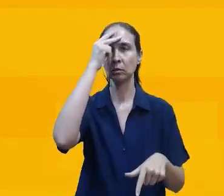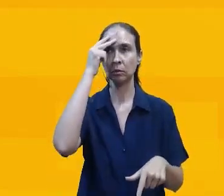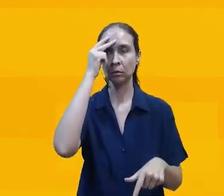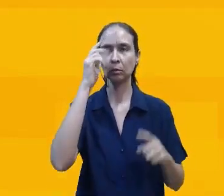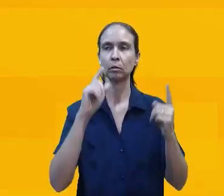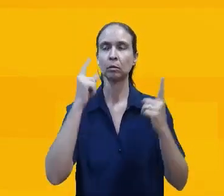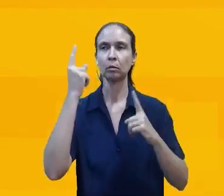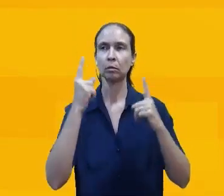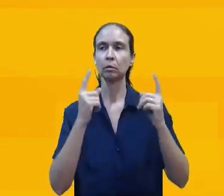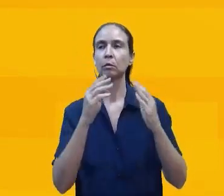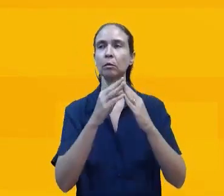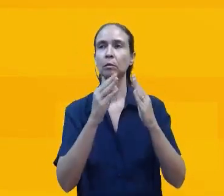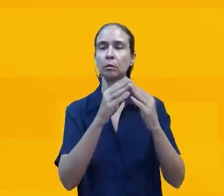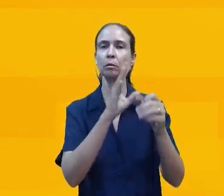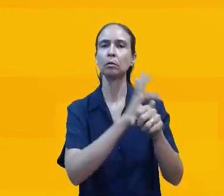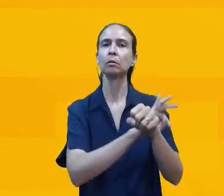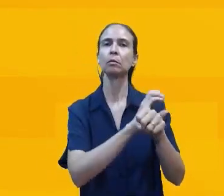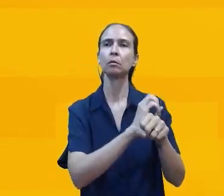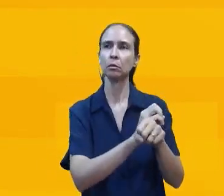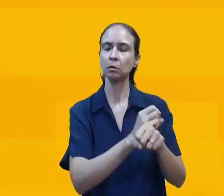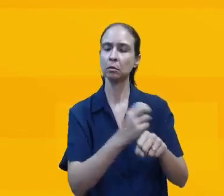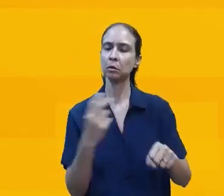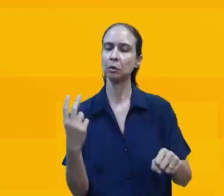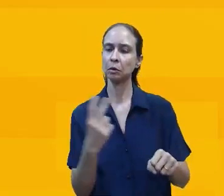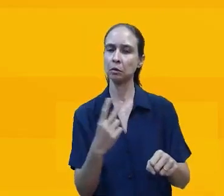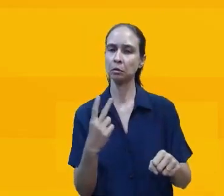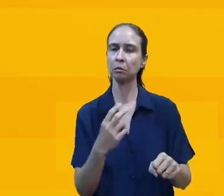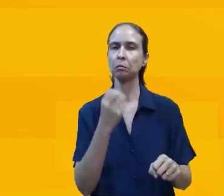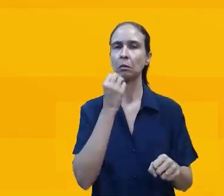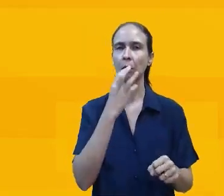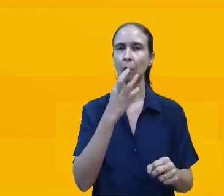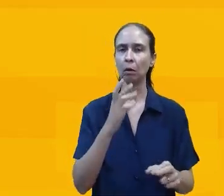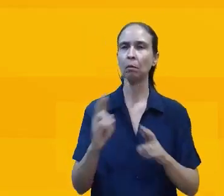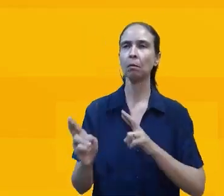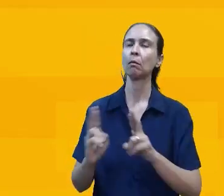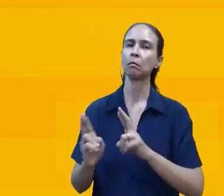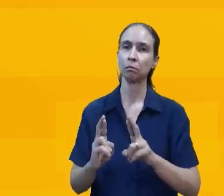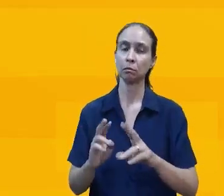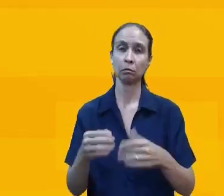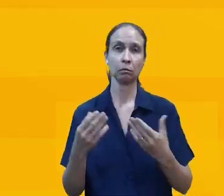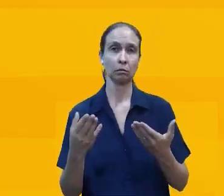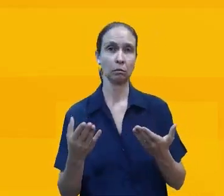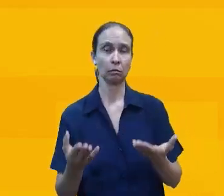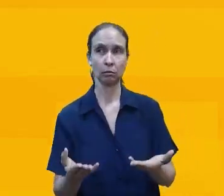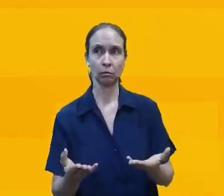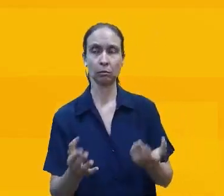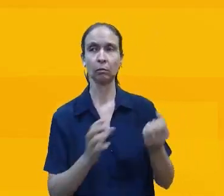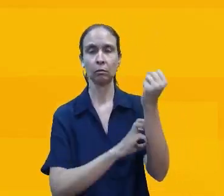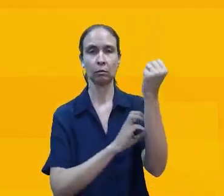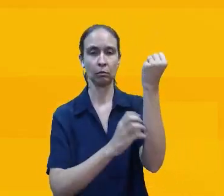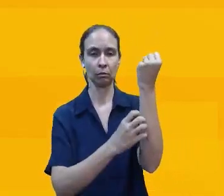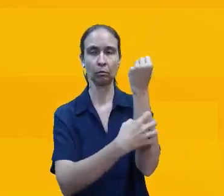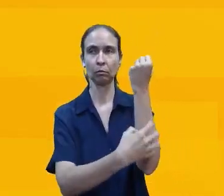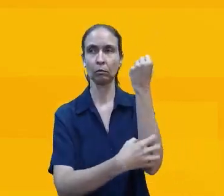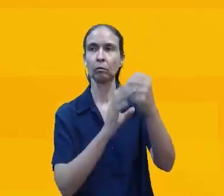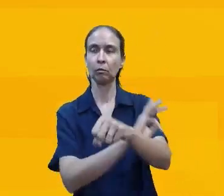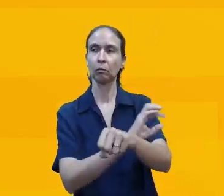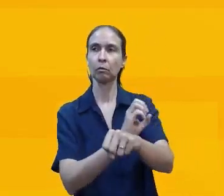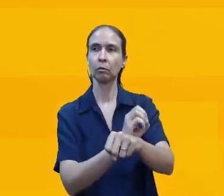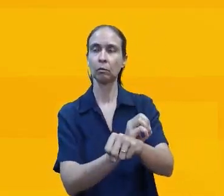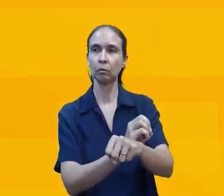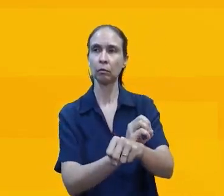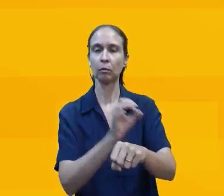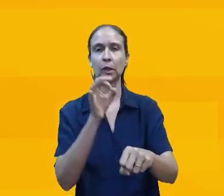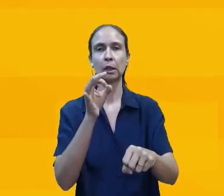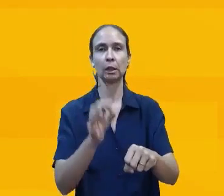chegando lá. Então, eu vejo a abacaxicultura tocantinense como um modelo